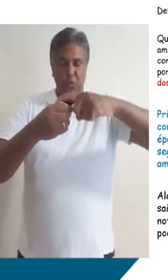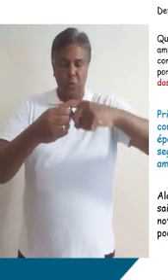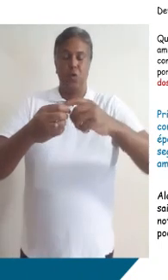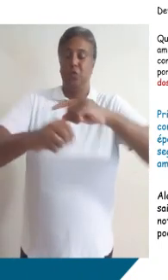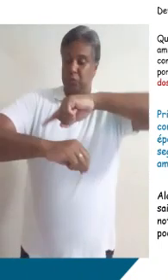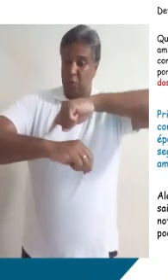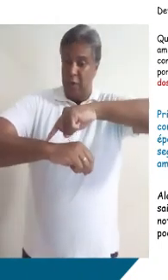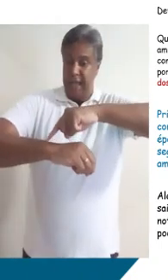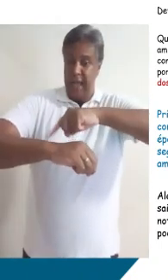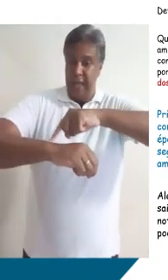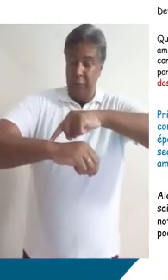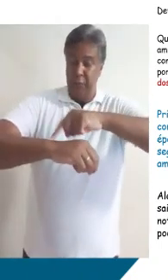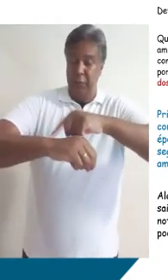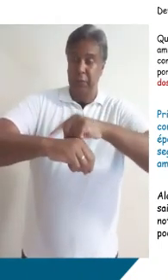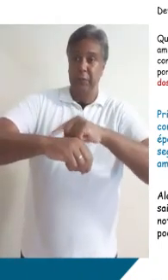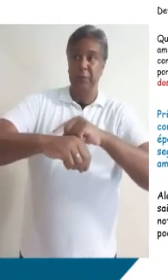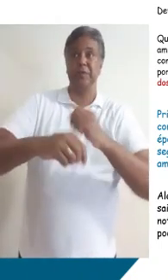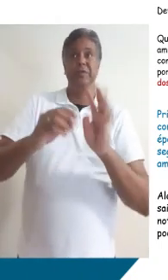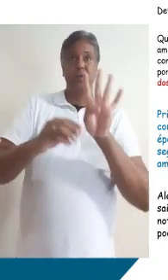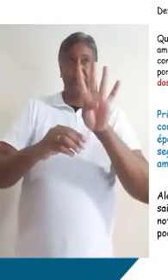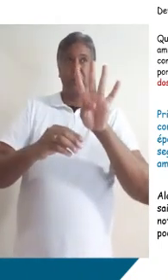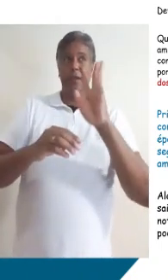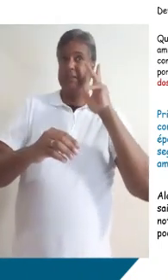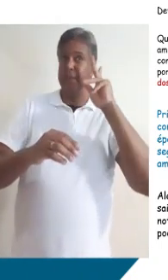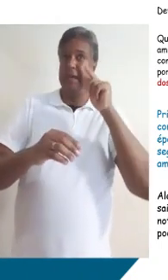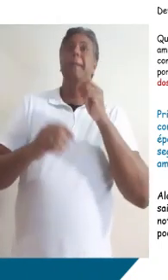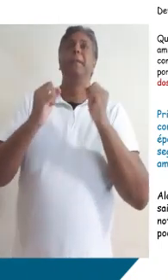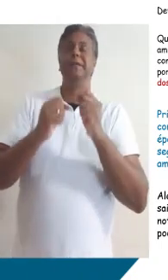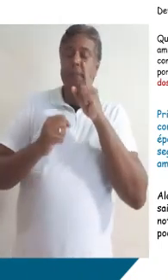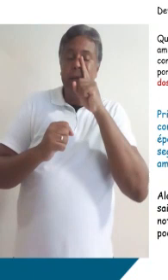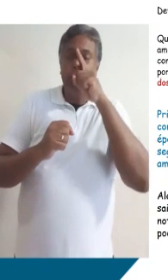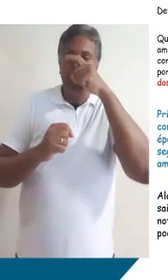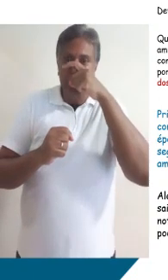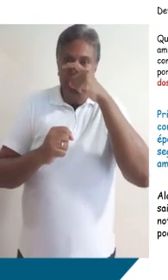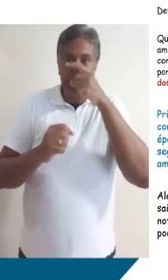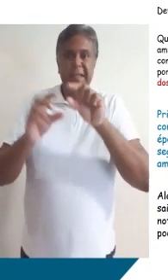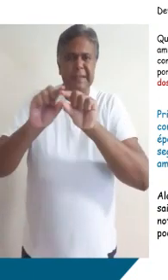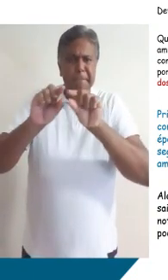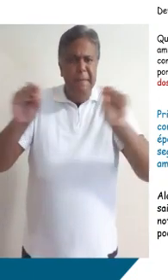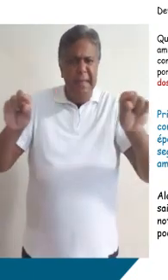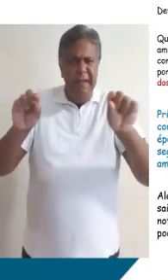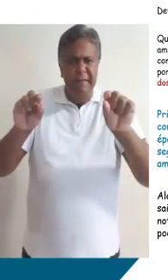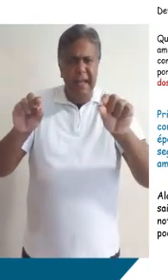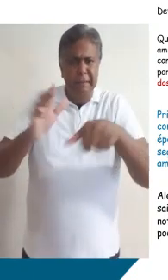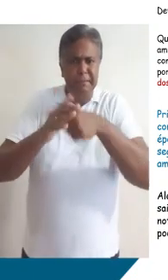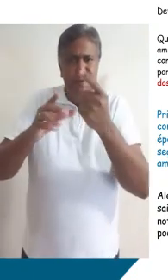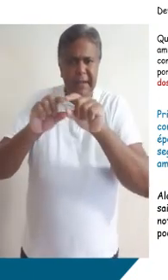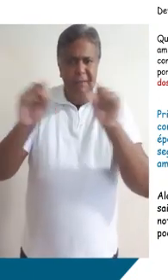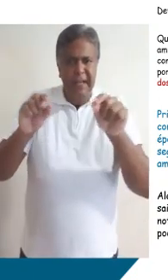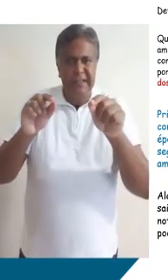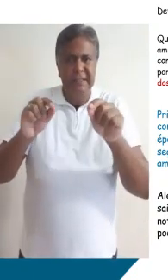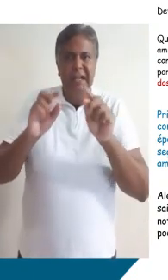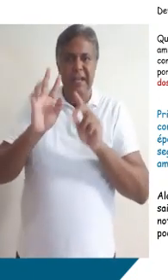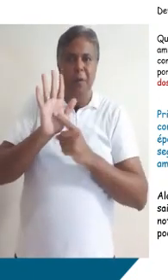pelo filho pode ser perigoso, já que seus amigos sairão da festa às 4. Bom, aqui já nessa primeira frase eu tenho uma expressão da ideia 2, mas